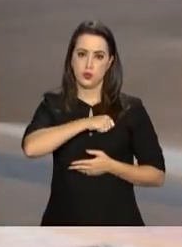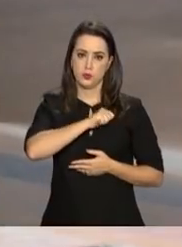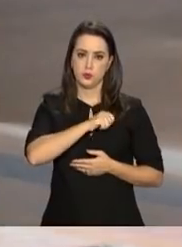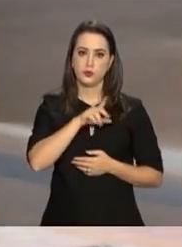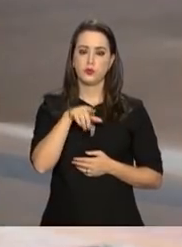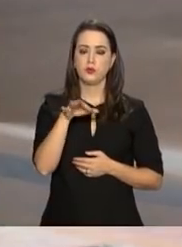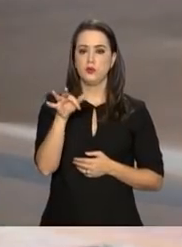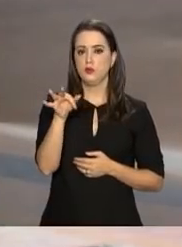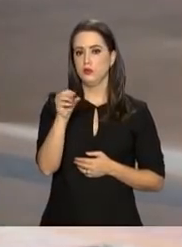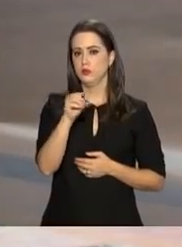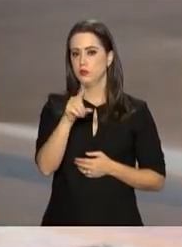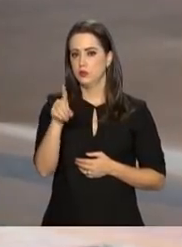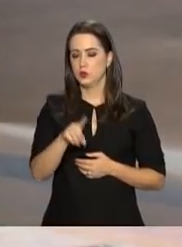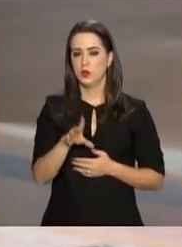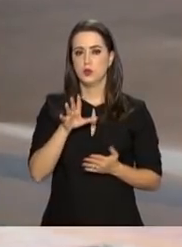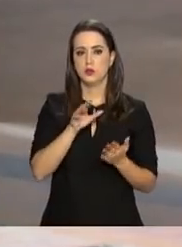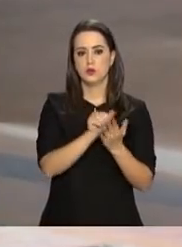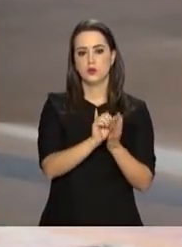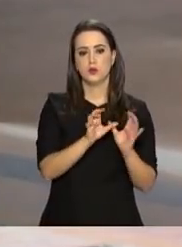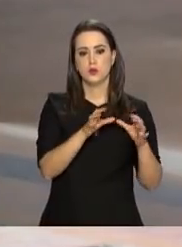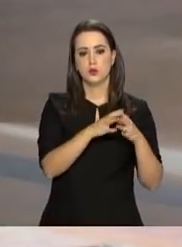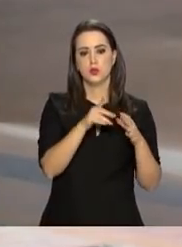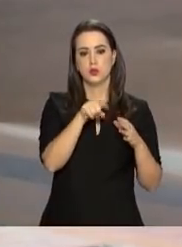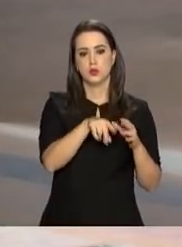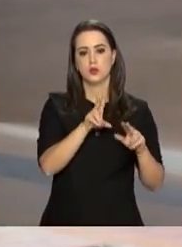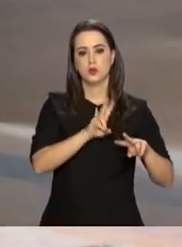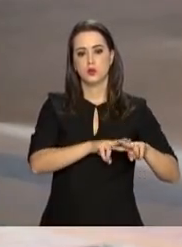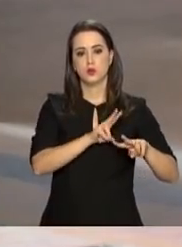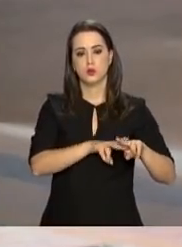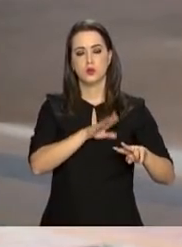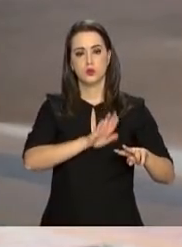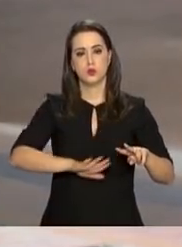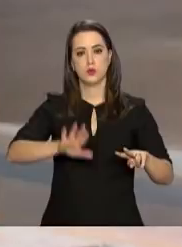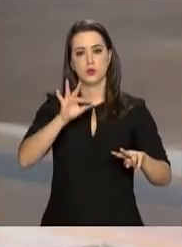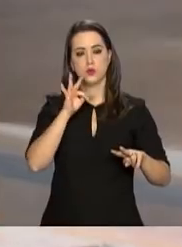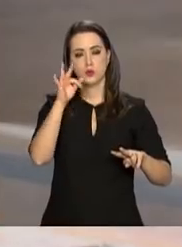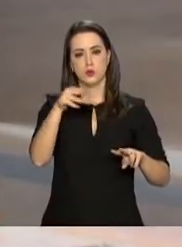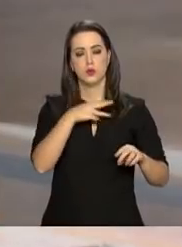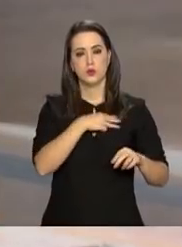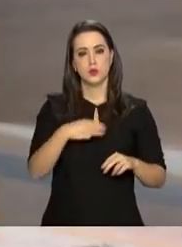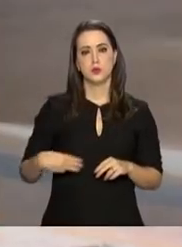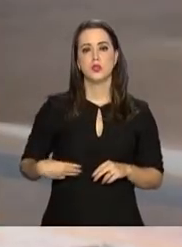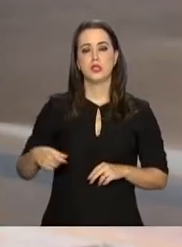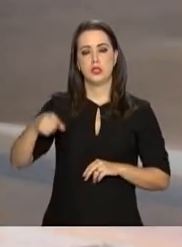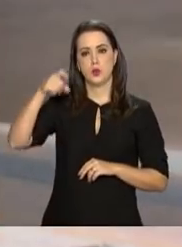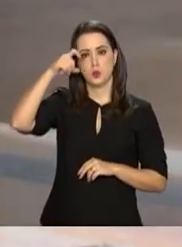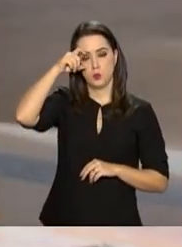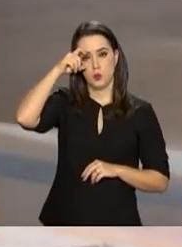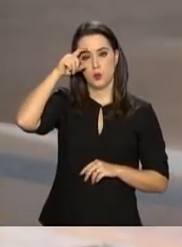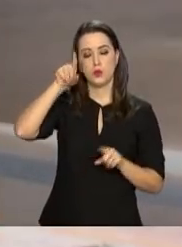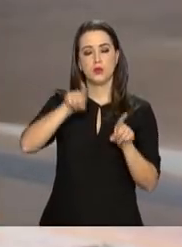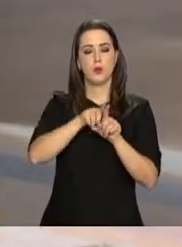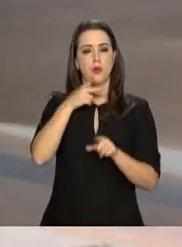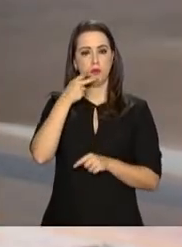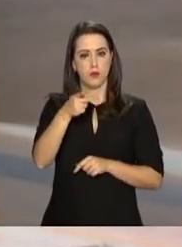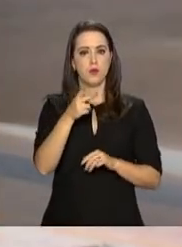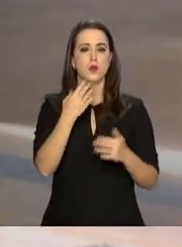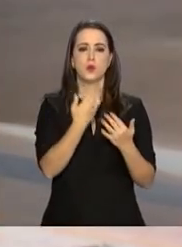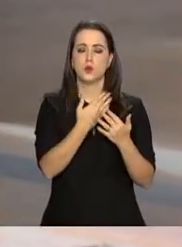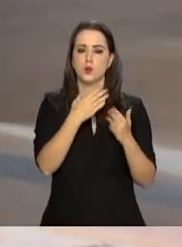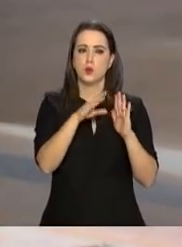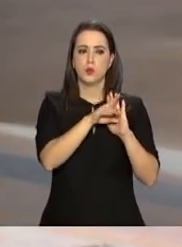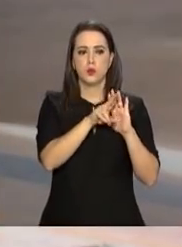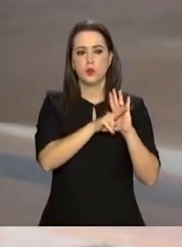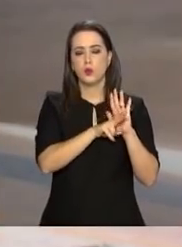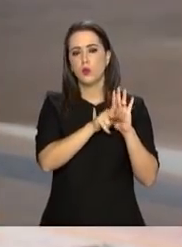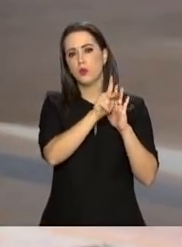Foz do Iguaçu e ele deve assumir o departamento penitenciário nacional e o futuro Ministro da Justiça também comentou sobre um projeto de lei que tramita no